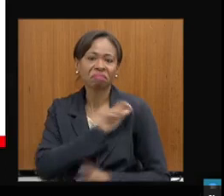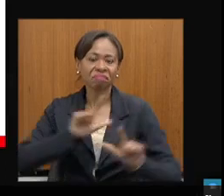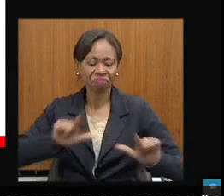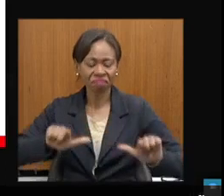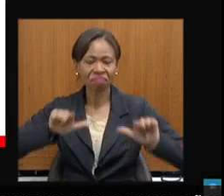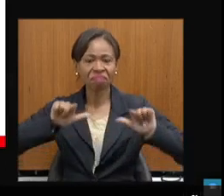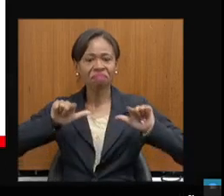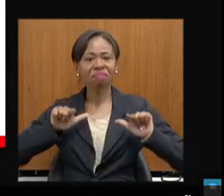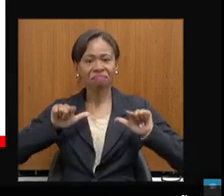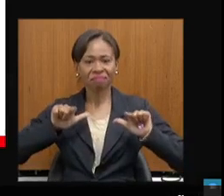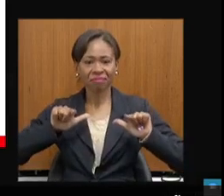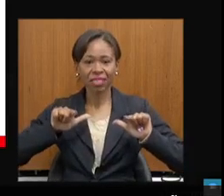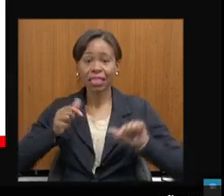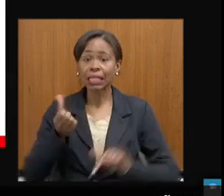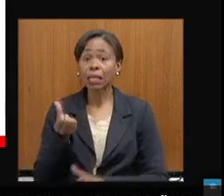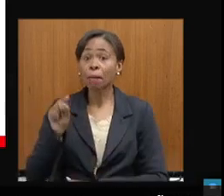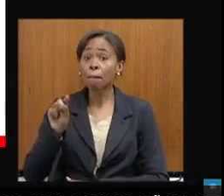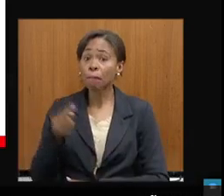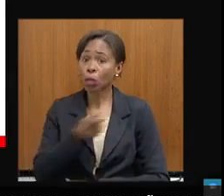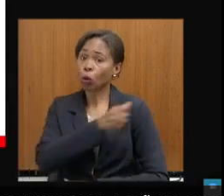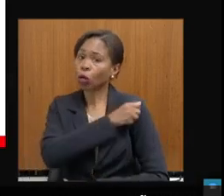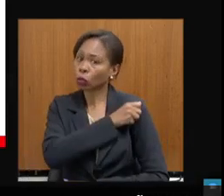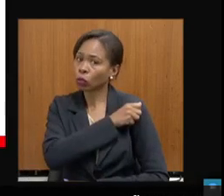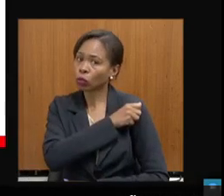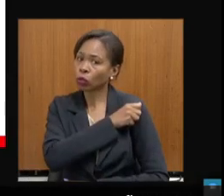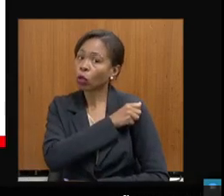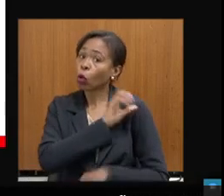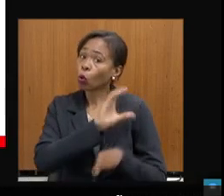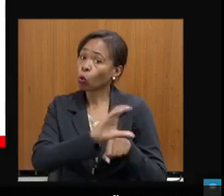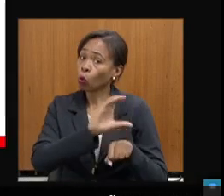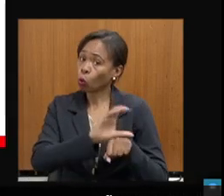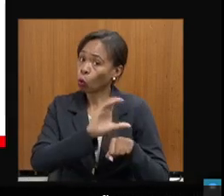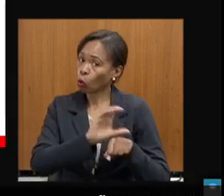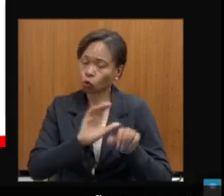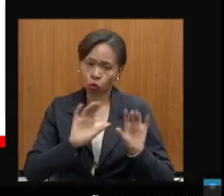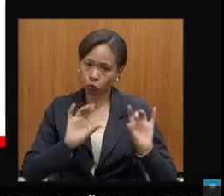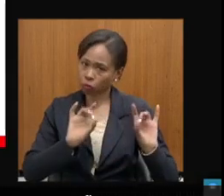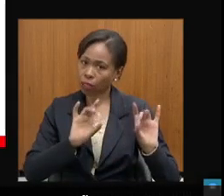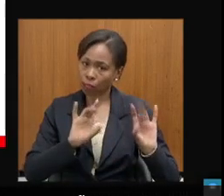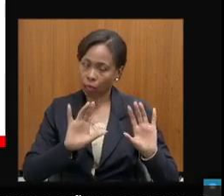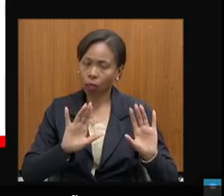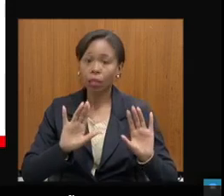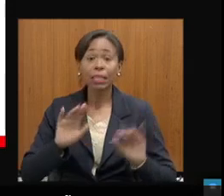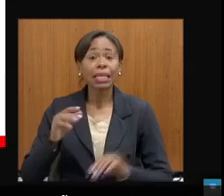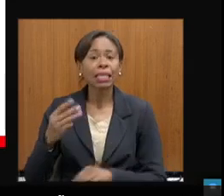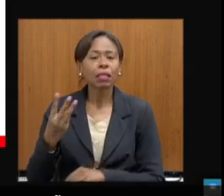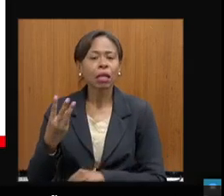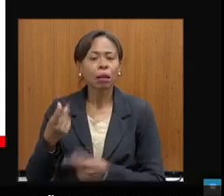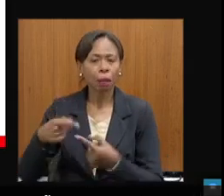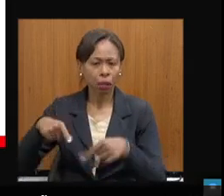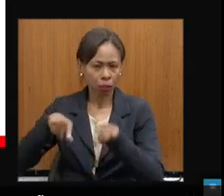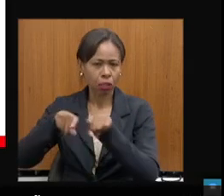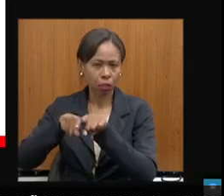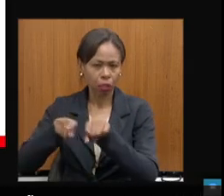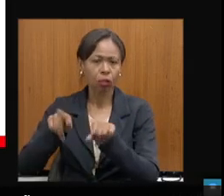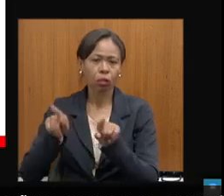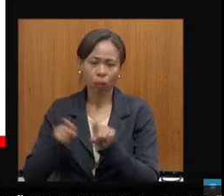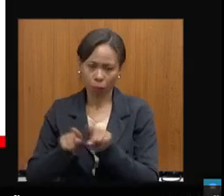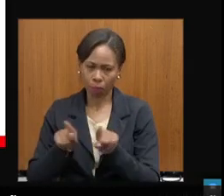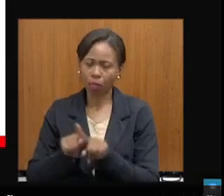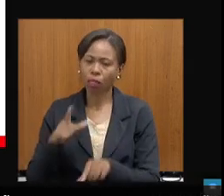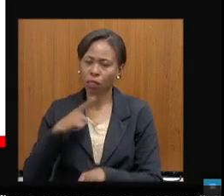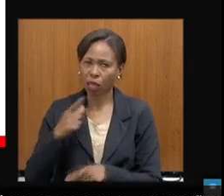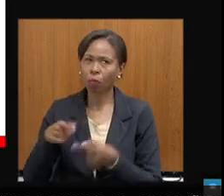são seis mil alunos matriculados e por seus próprios e a gente conta com três parceiros o techtop minas né